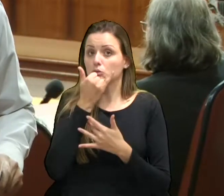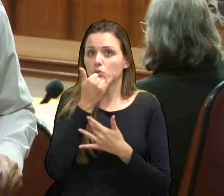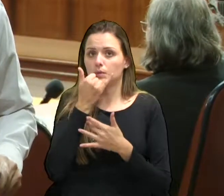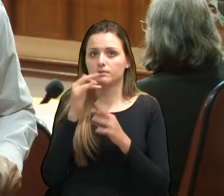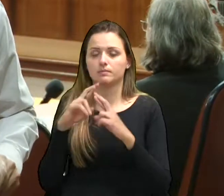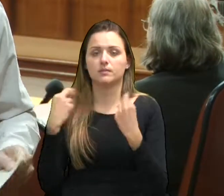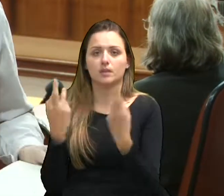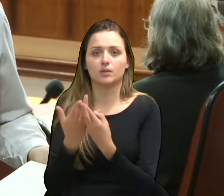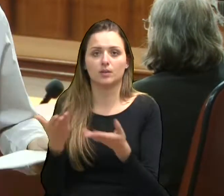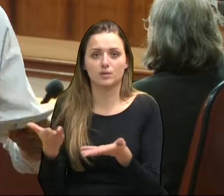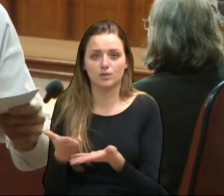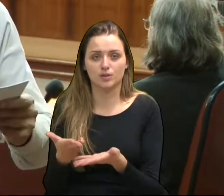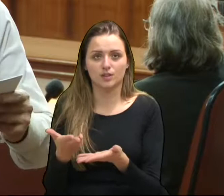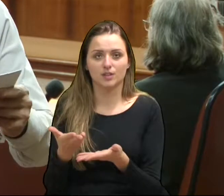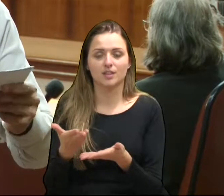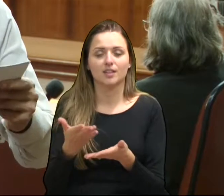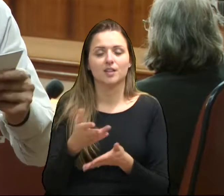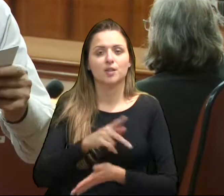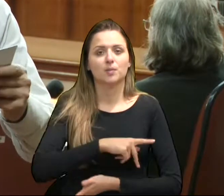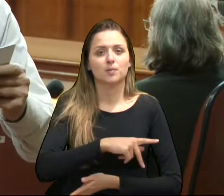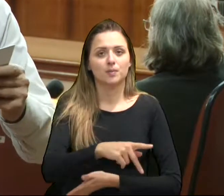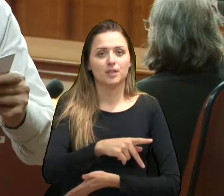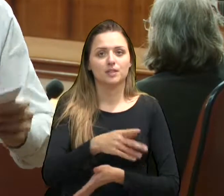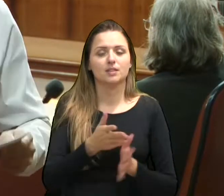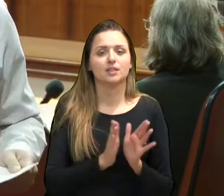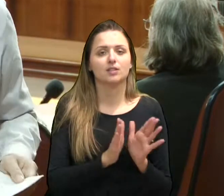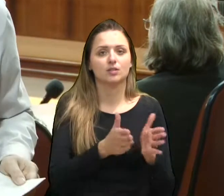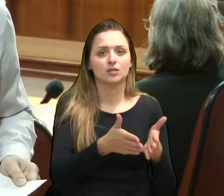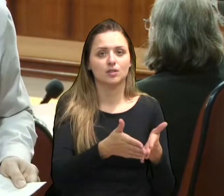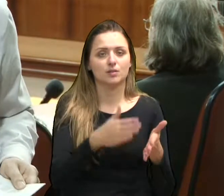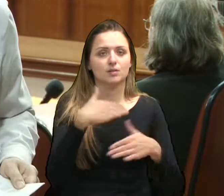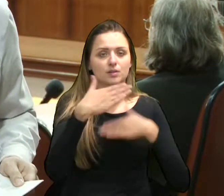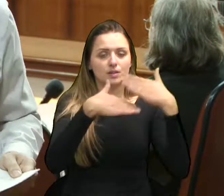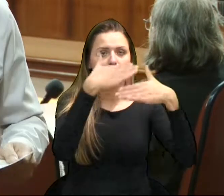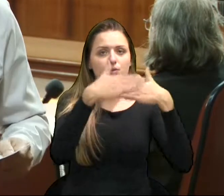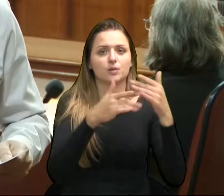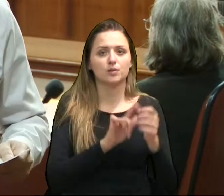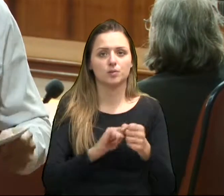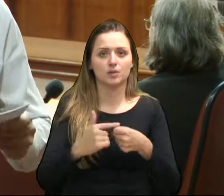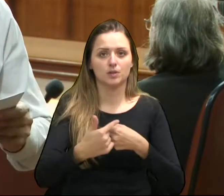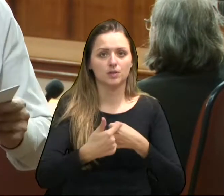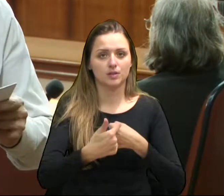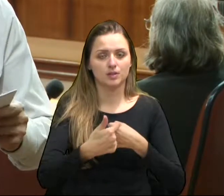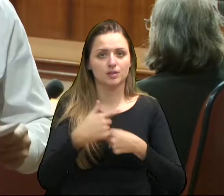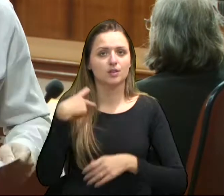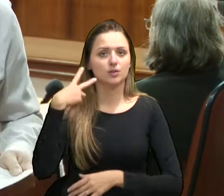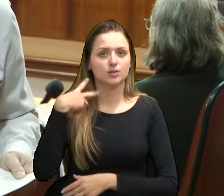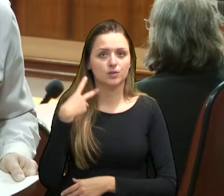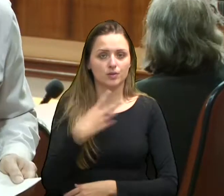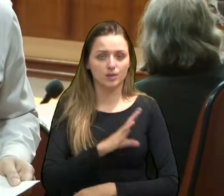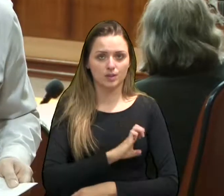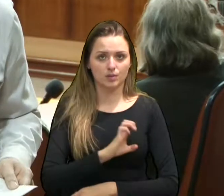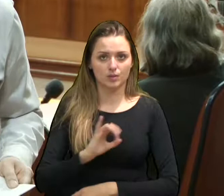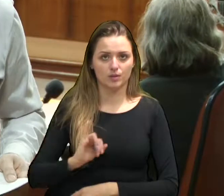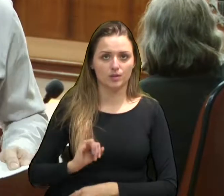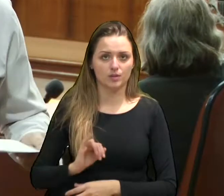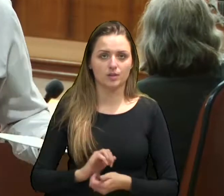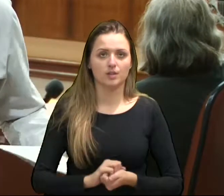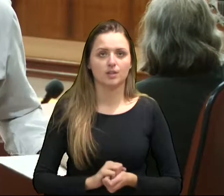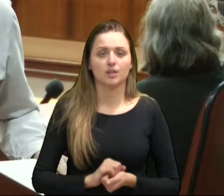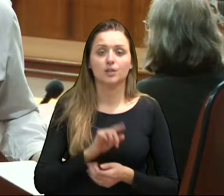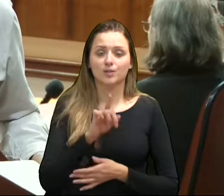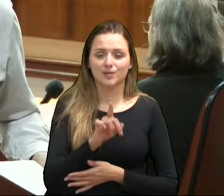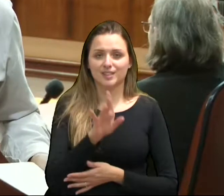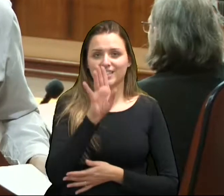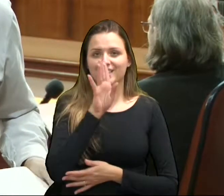será presidida e conduzida pelo presidente da Comissão de Desenvolvimento Urbano, o vereador Edi Carlos, do PSB. Você fica